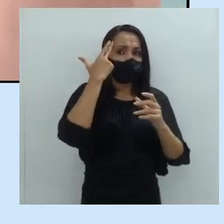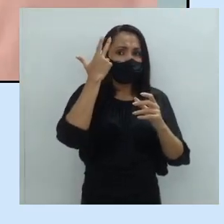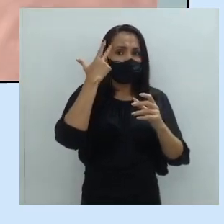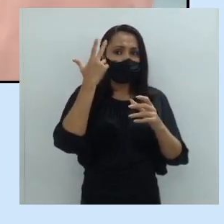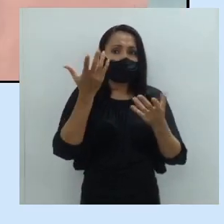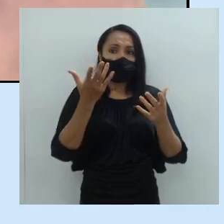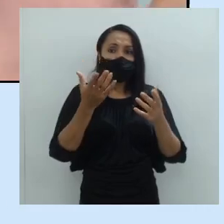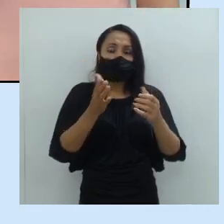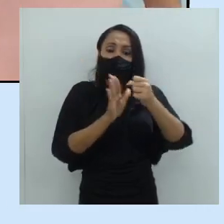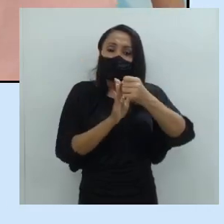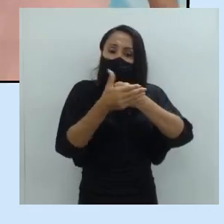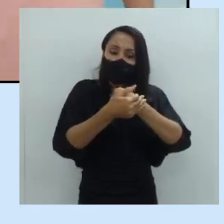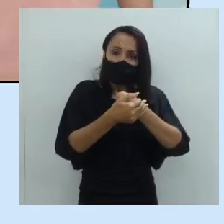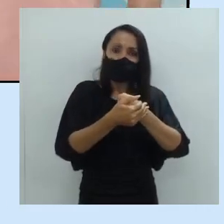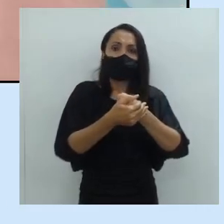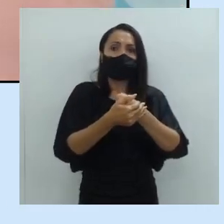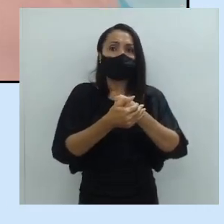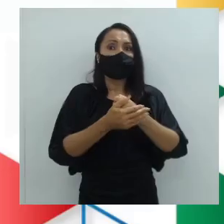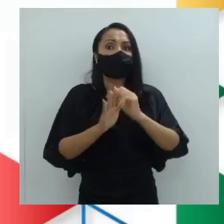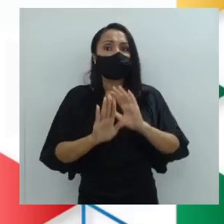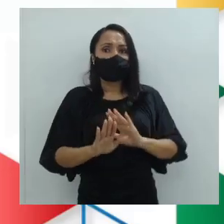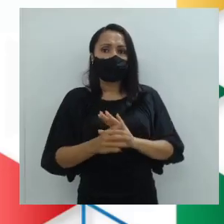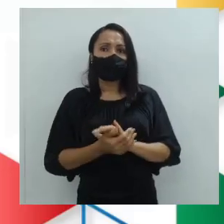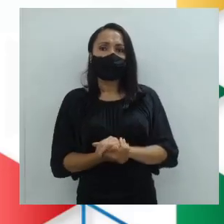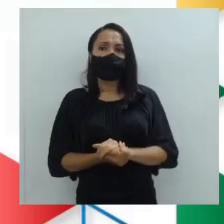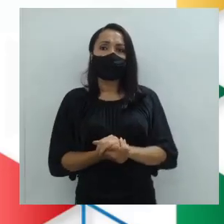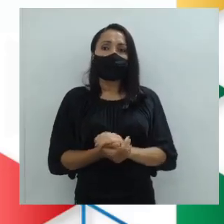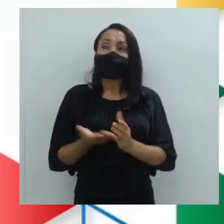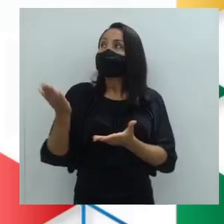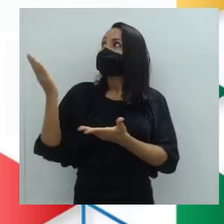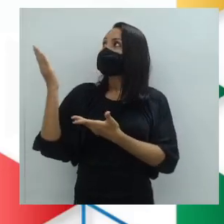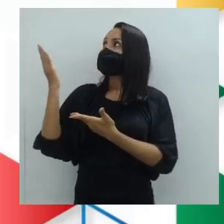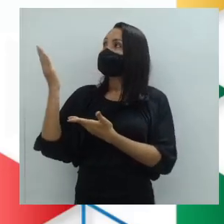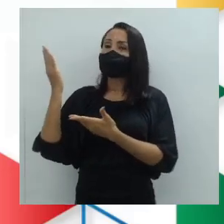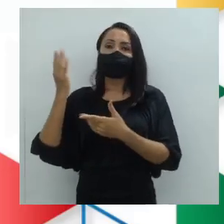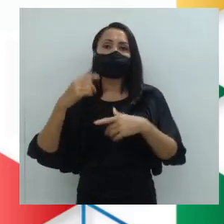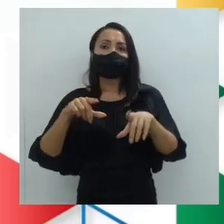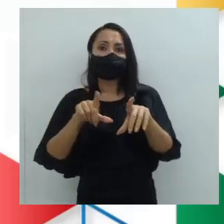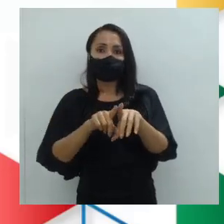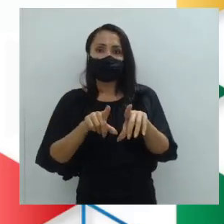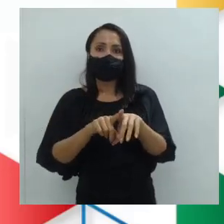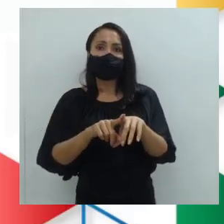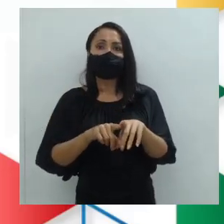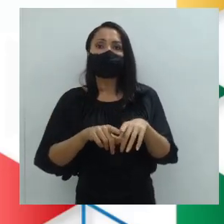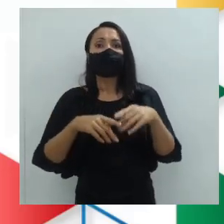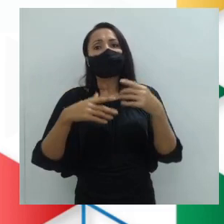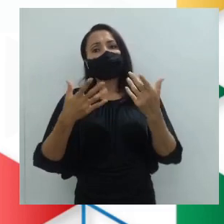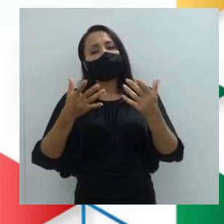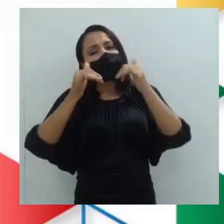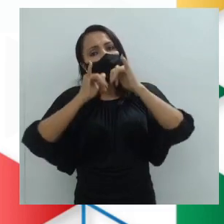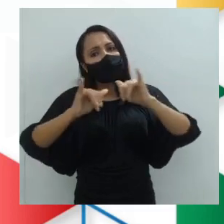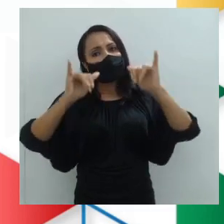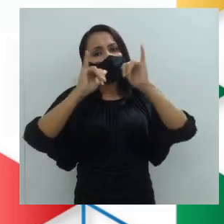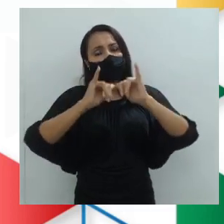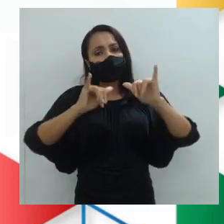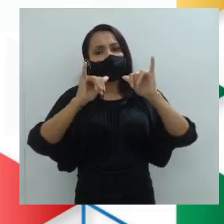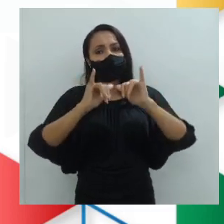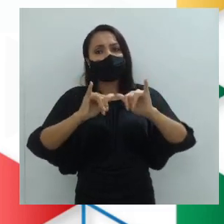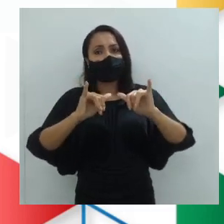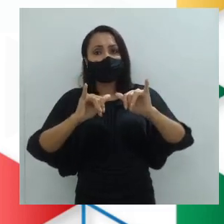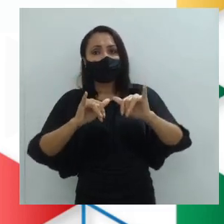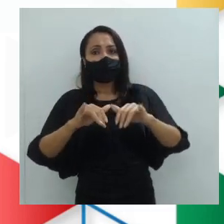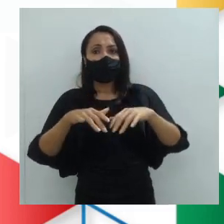texto. Então vamos lá aqui. Na tela ainda trago para vocês essas informações recebem o nome